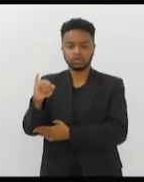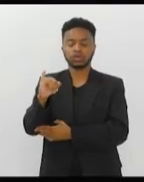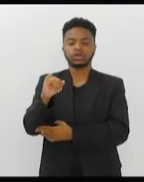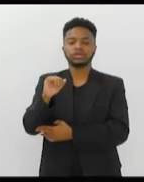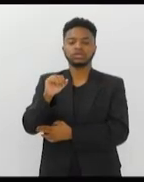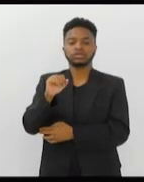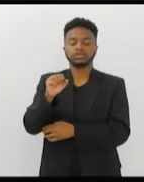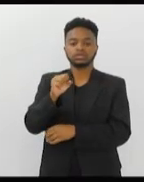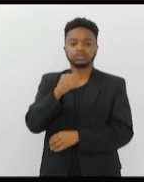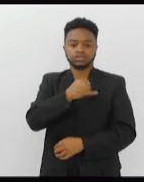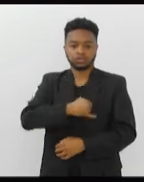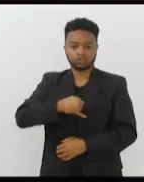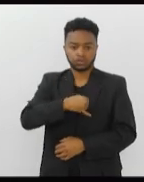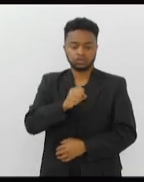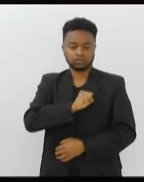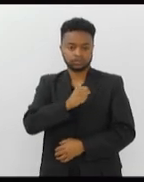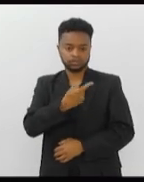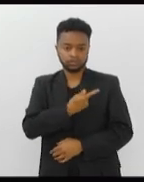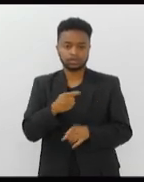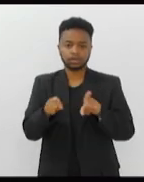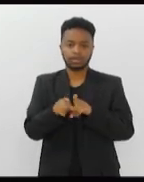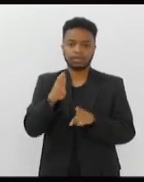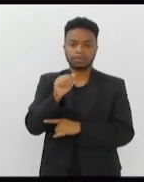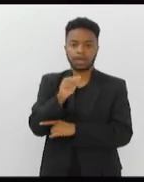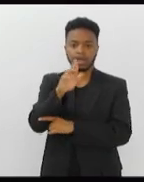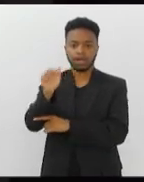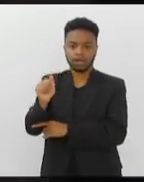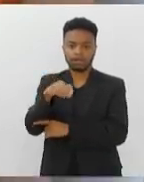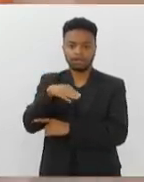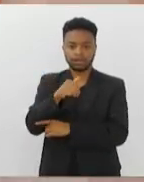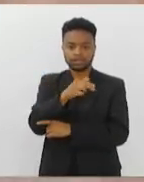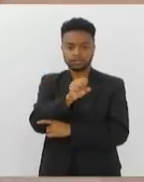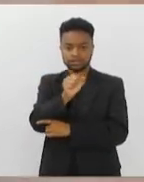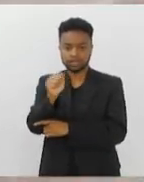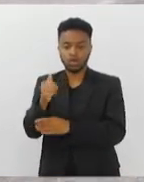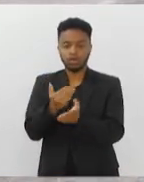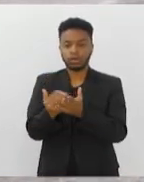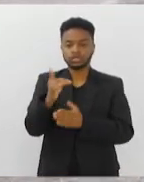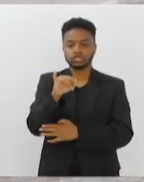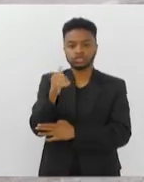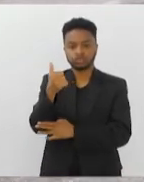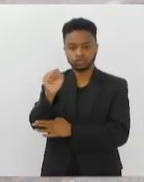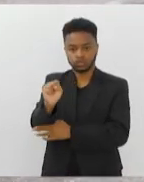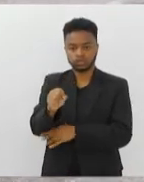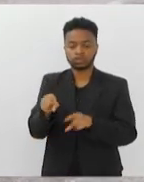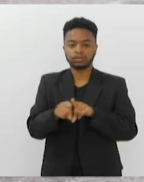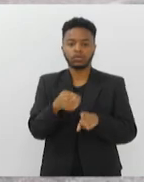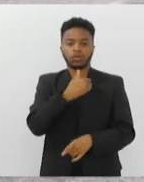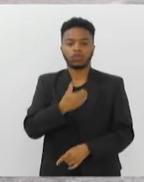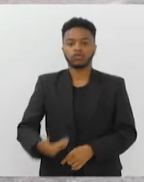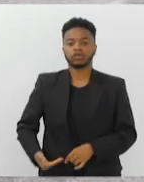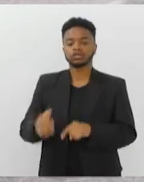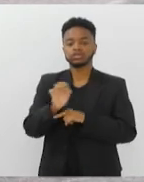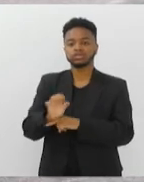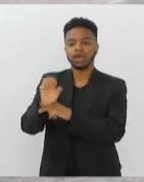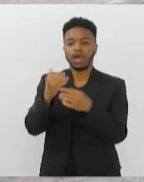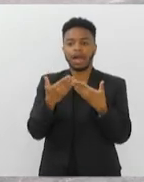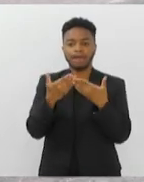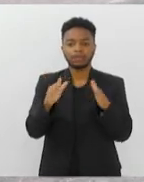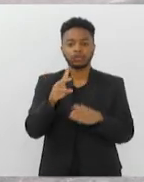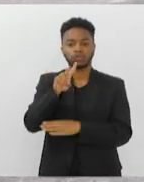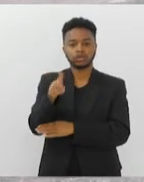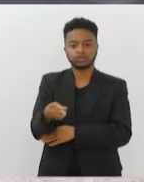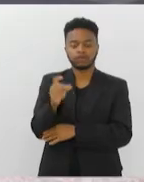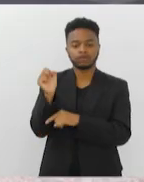Gonçalo e Barra Mansa, a partir do dia 18 deste mês. O governo do estado abriu mais 2.000 vagas para atividades